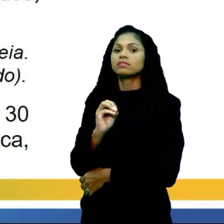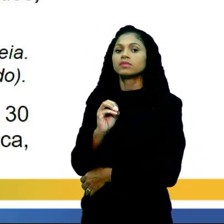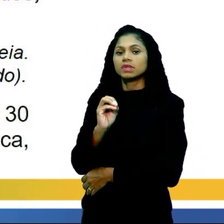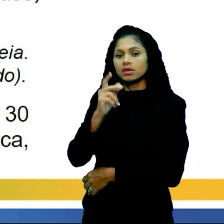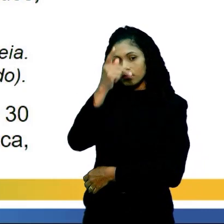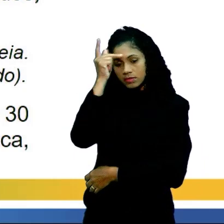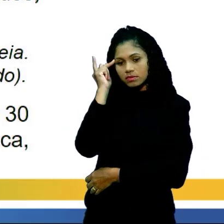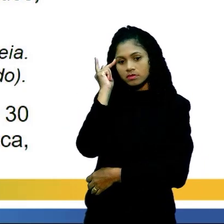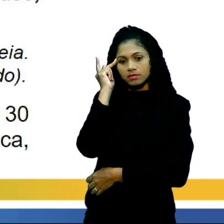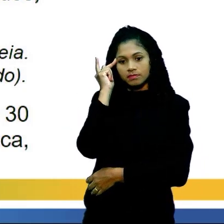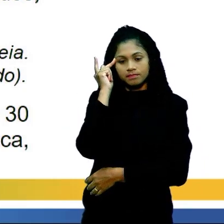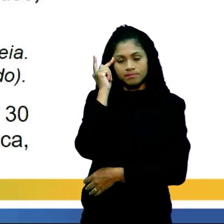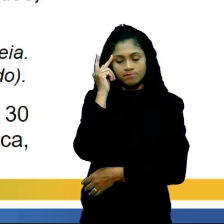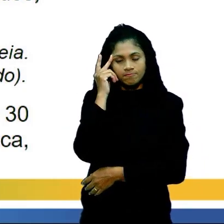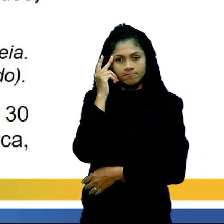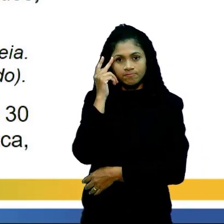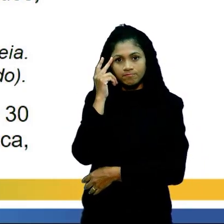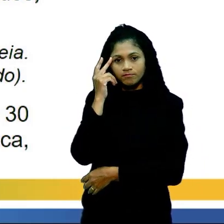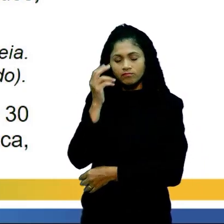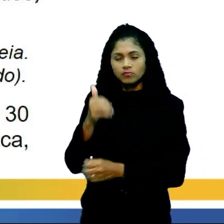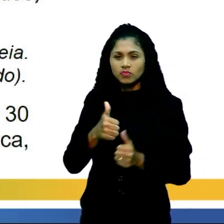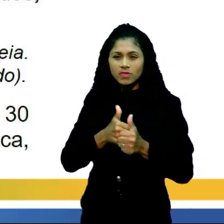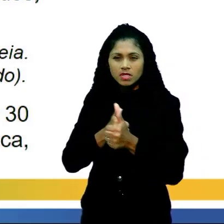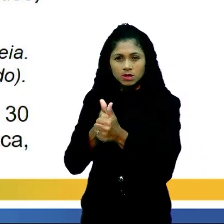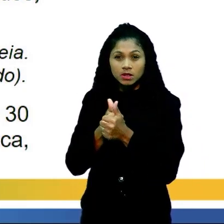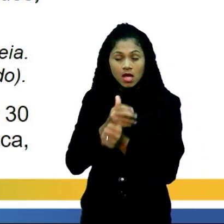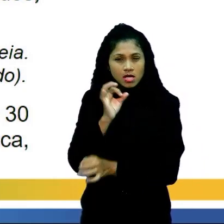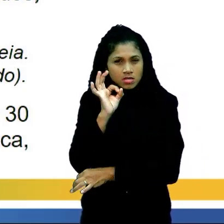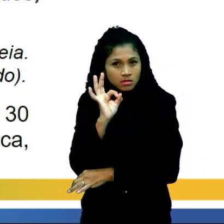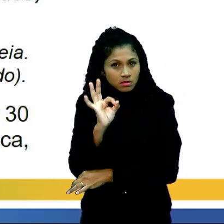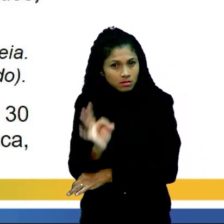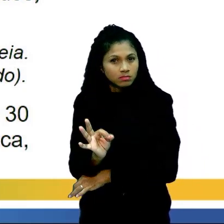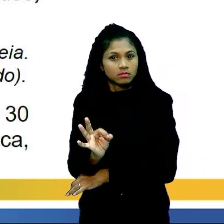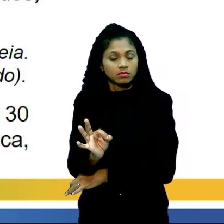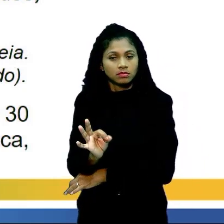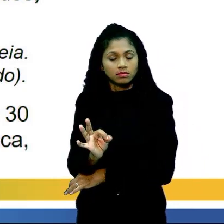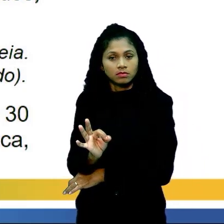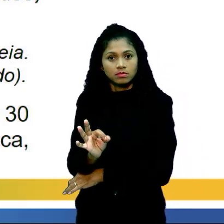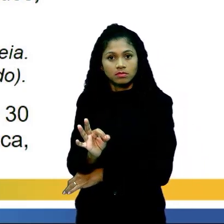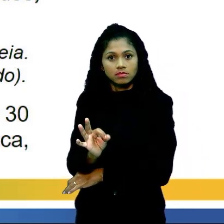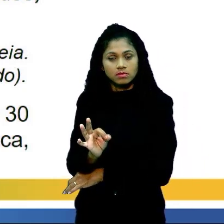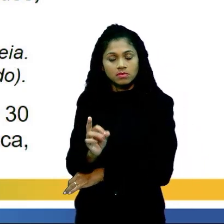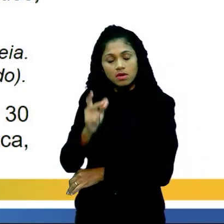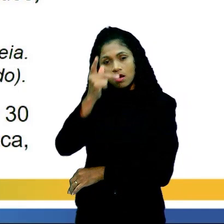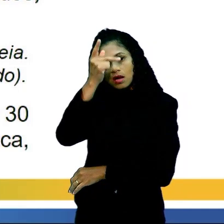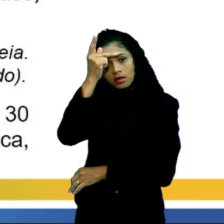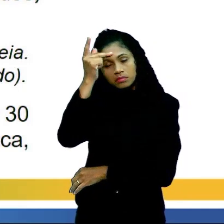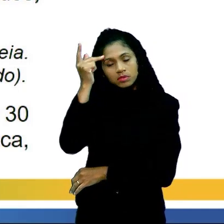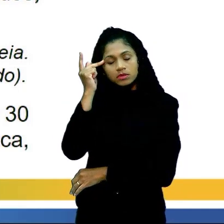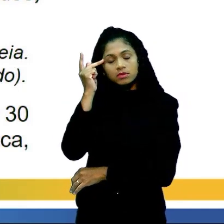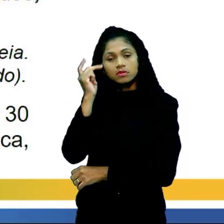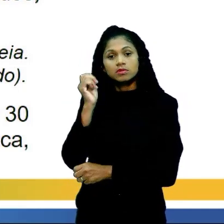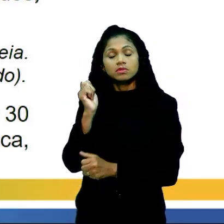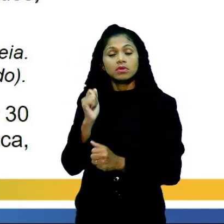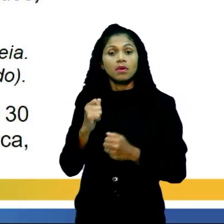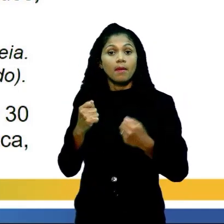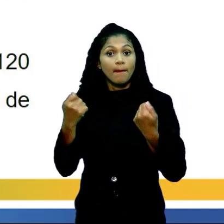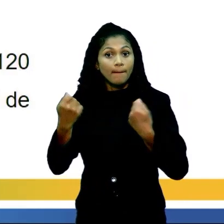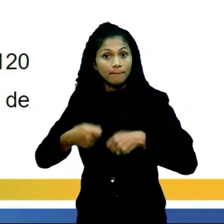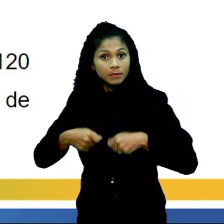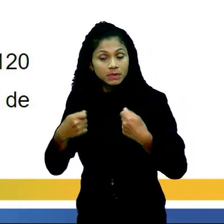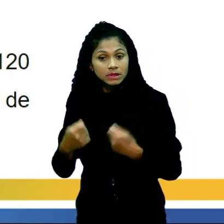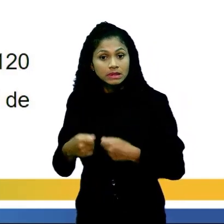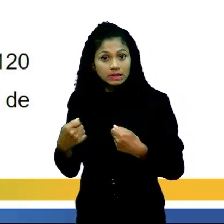Para seguir essas orientações, à risca, o anfitrião deverá dispor